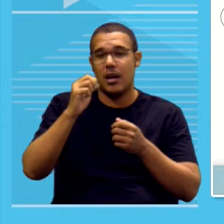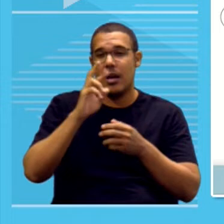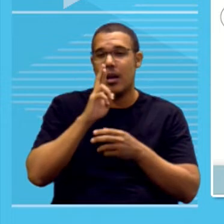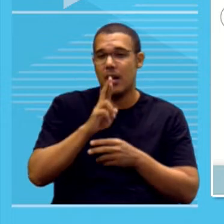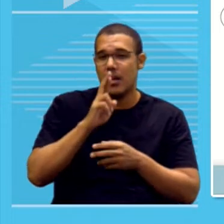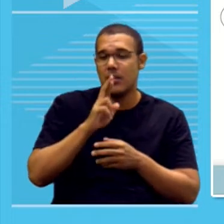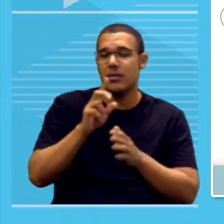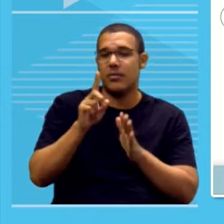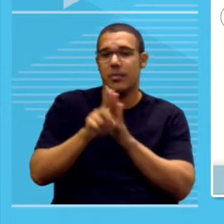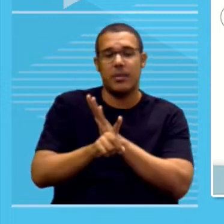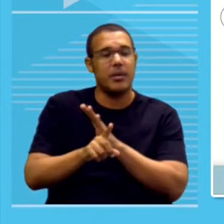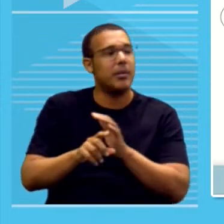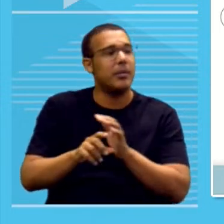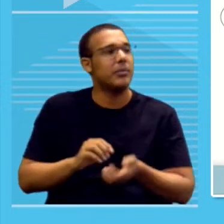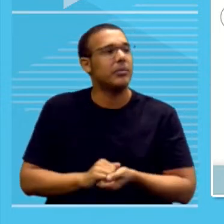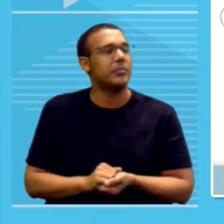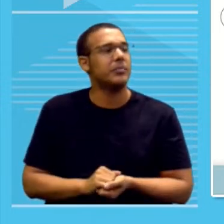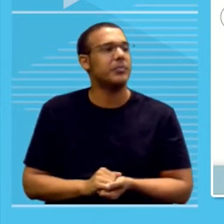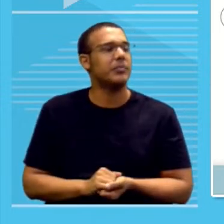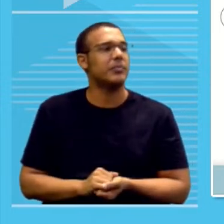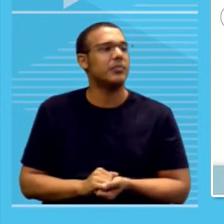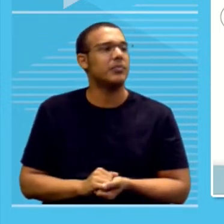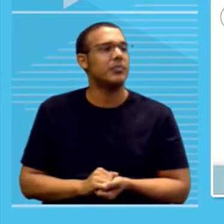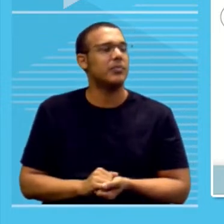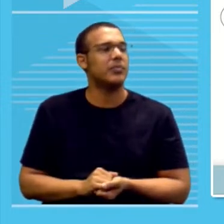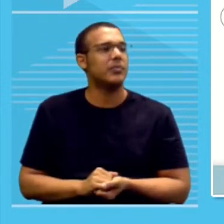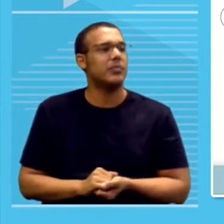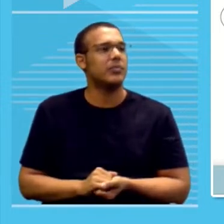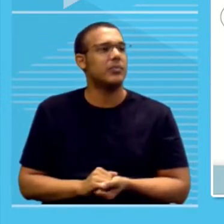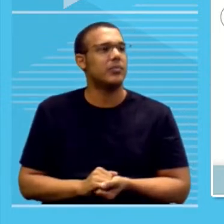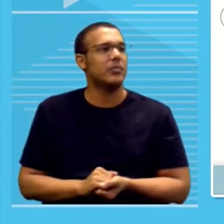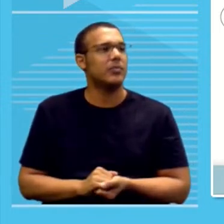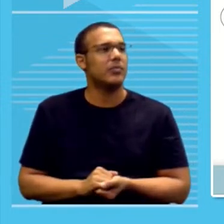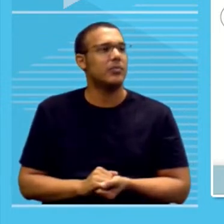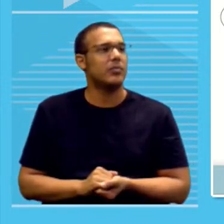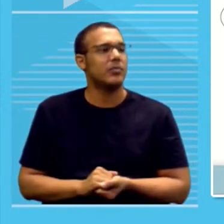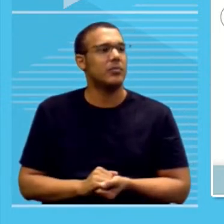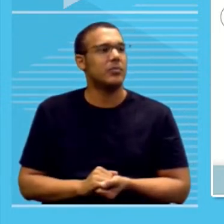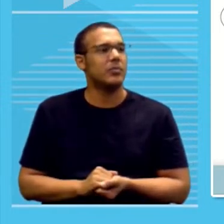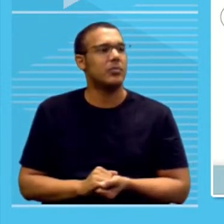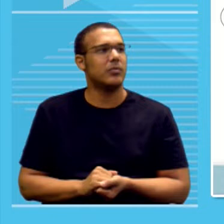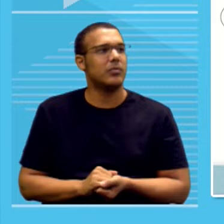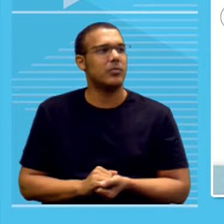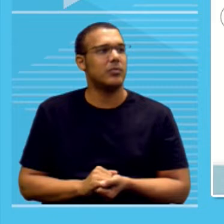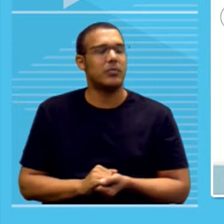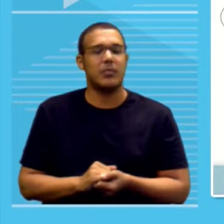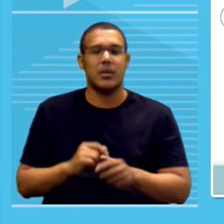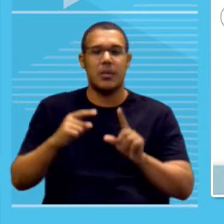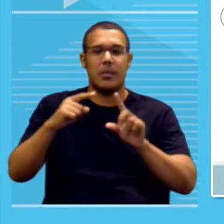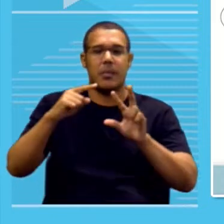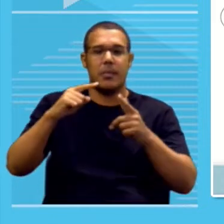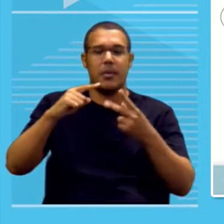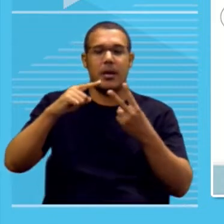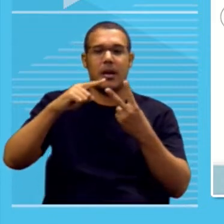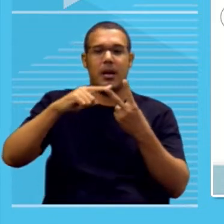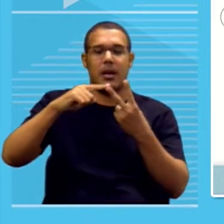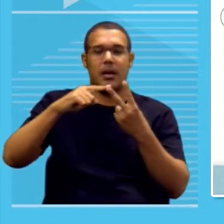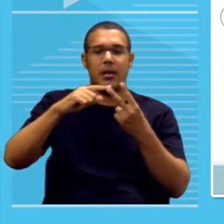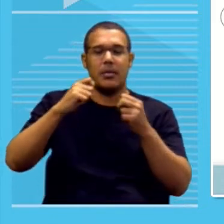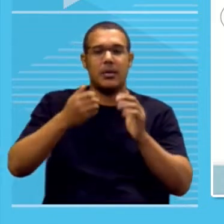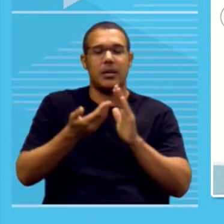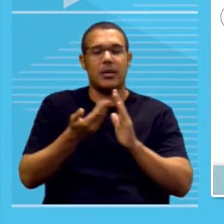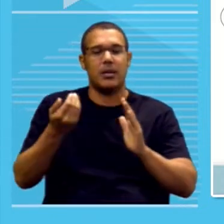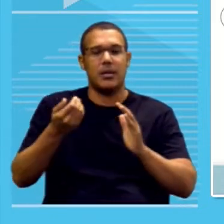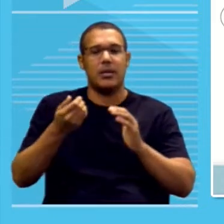dessa equação como é que funciona isso para a gente eliminar aquela raiz para a gente tirar porque eu não tenho como eu calcular raiz porque tem aquele k